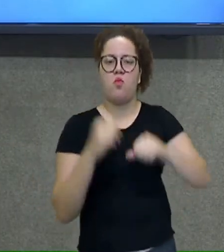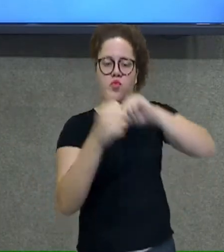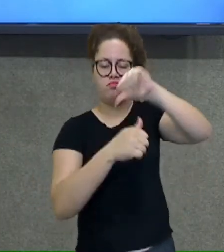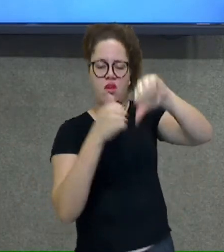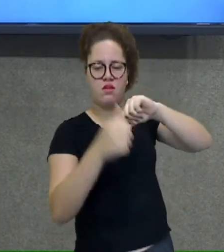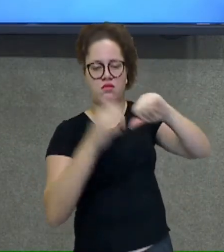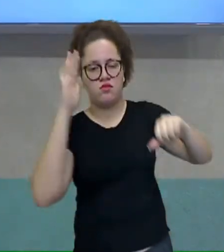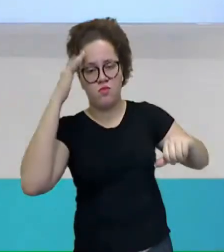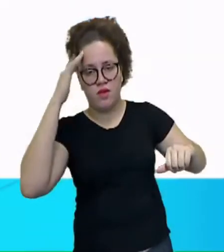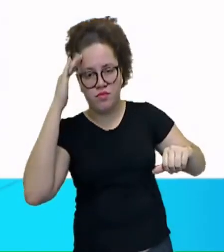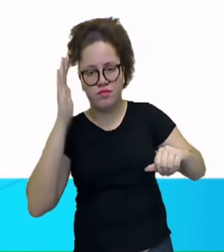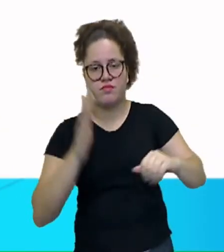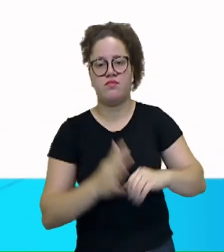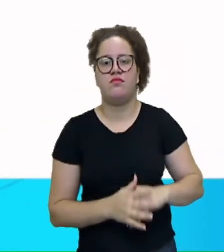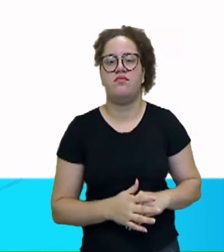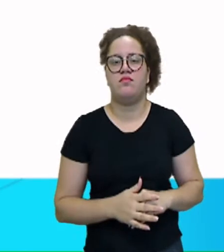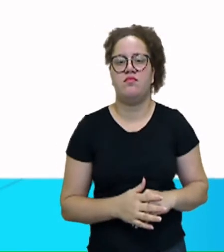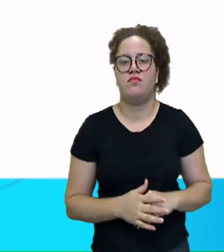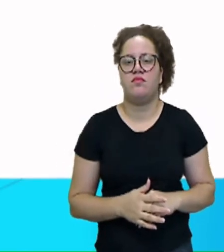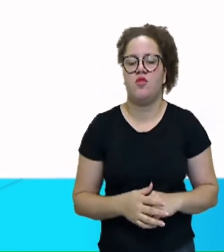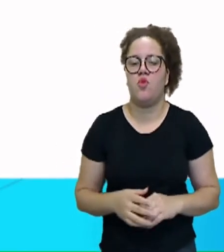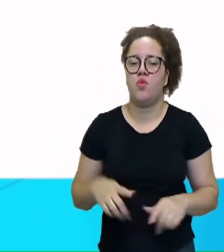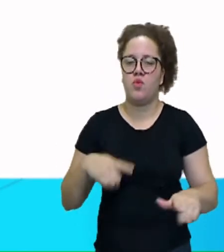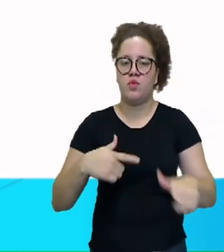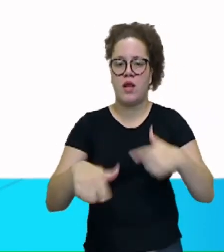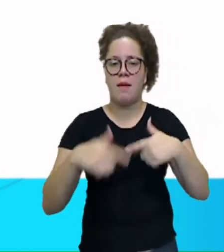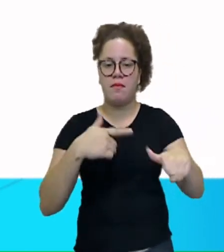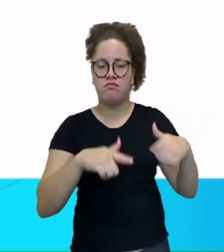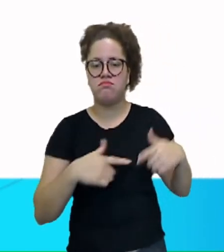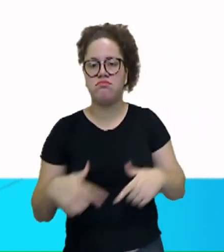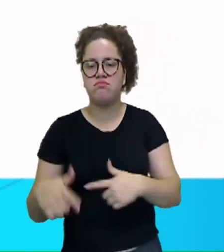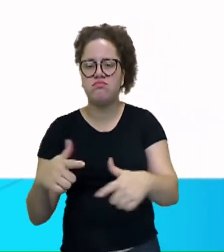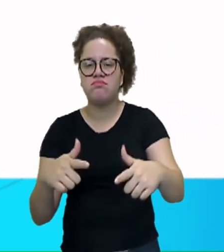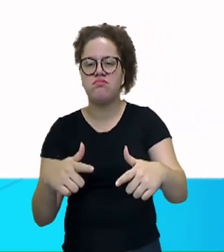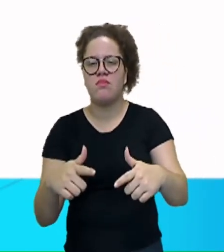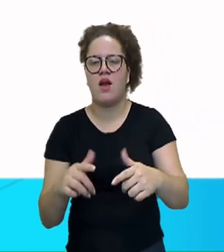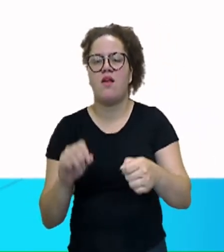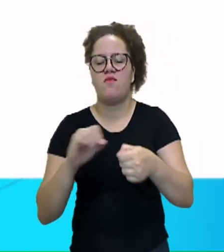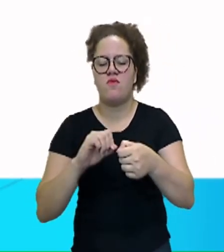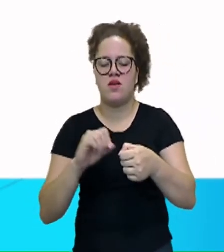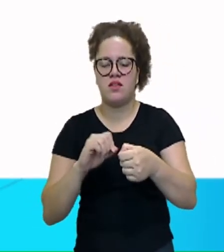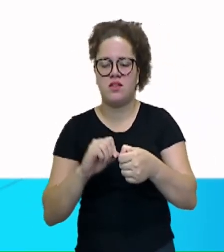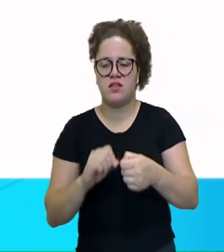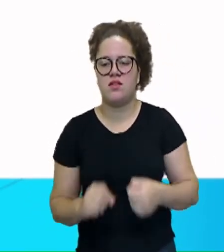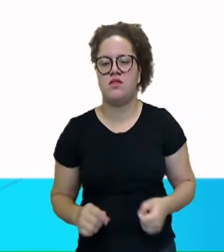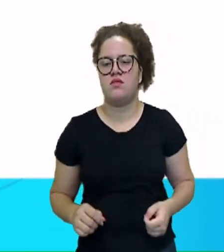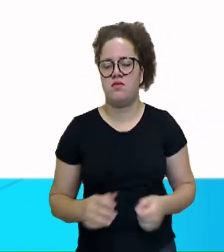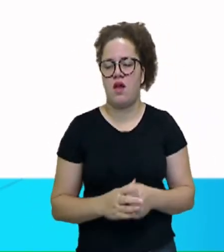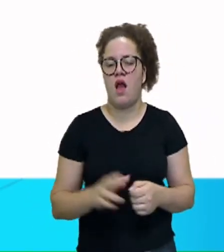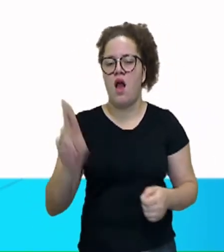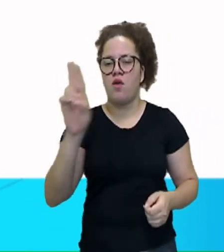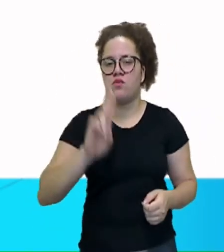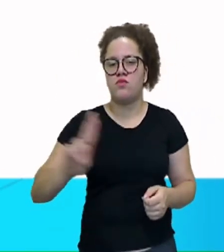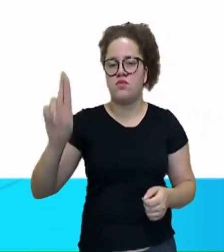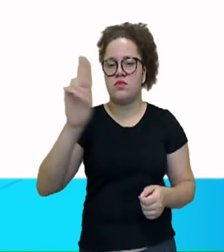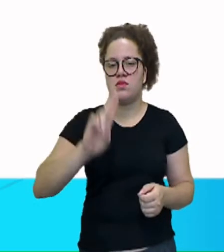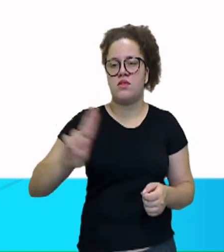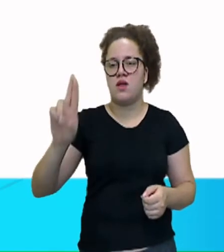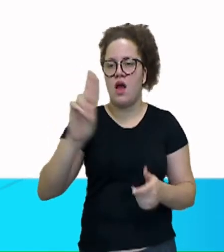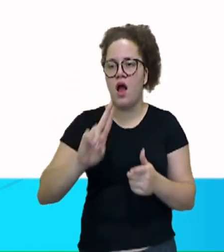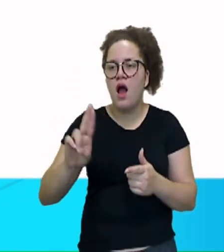O processo de trabalho de Vic Muniz consiste em compor imagens com os materiais normalmente perecíveis sobre